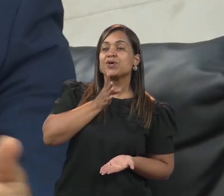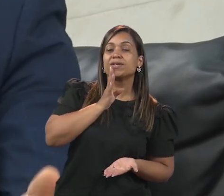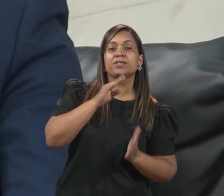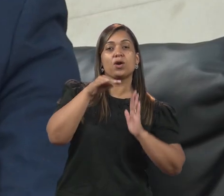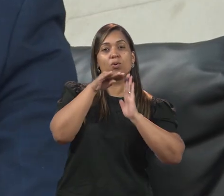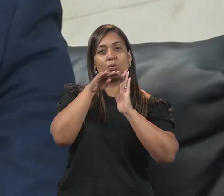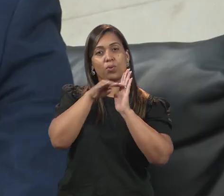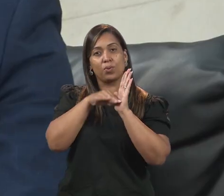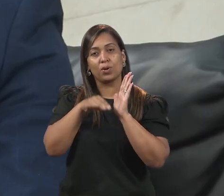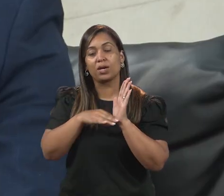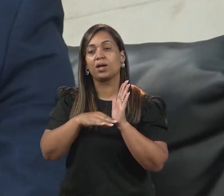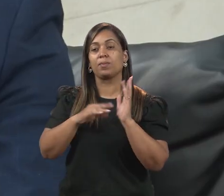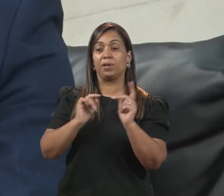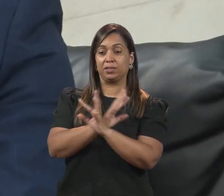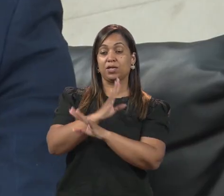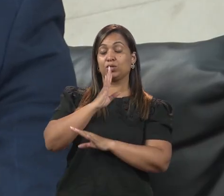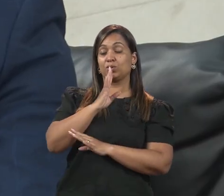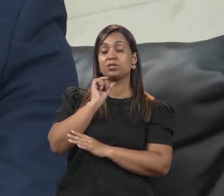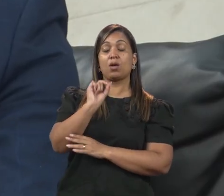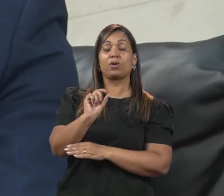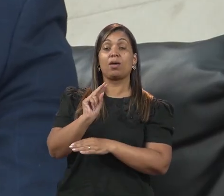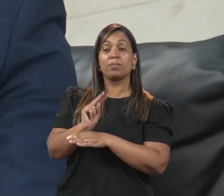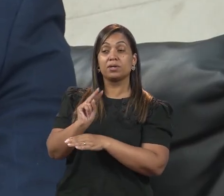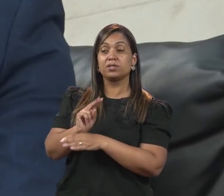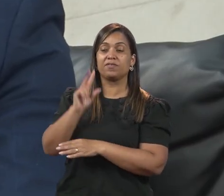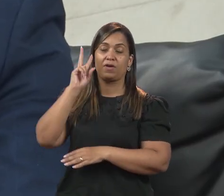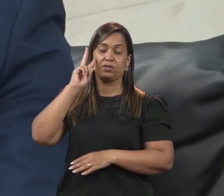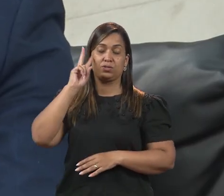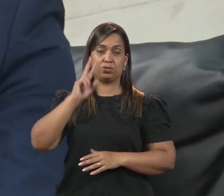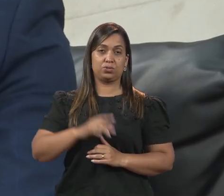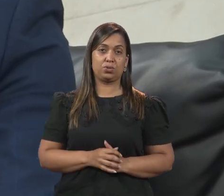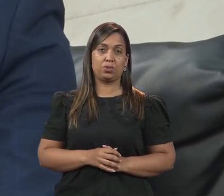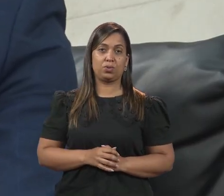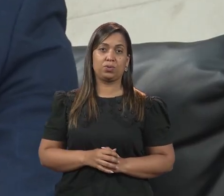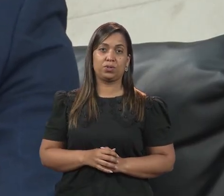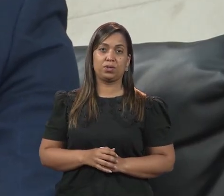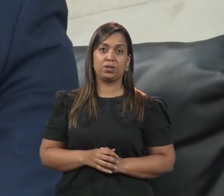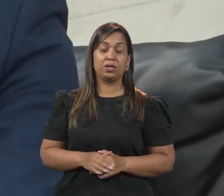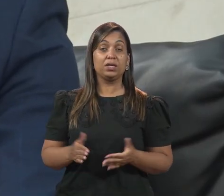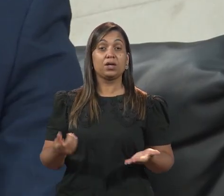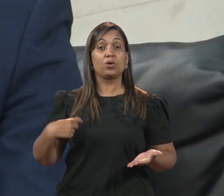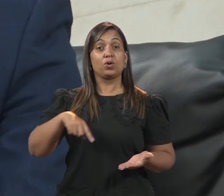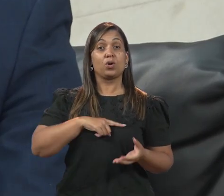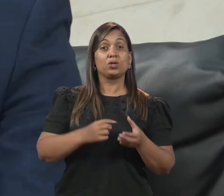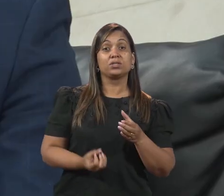o programa Conhecer a Cidade, eu digo que é preservar essa história. Então,